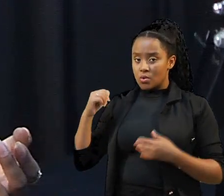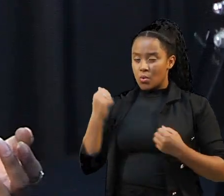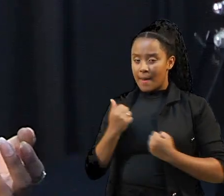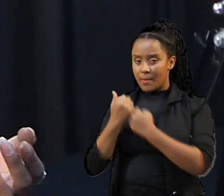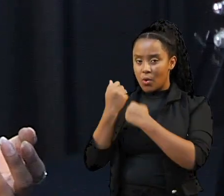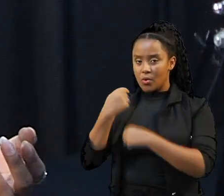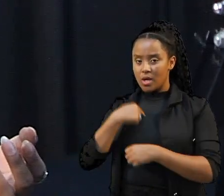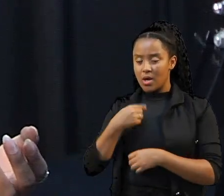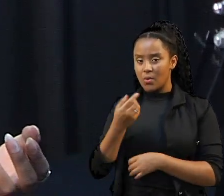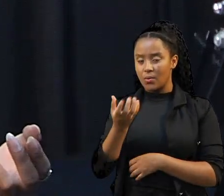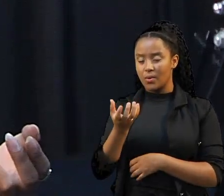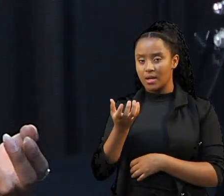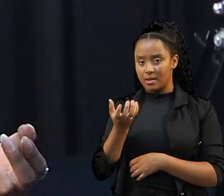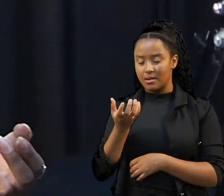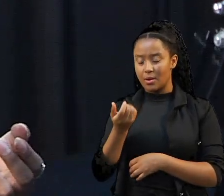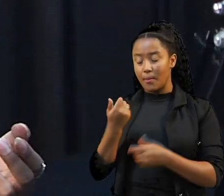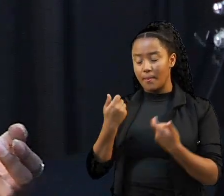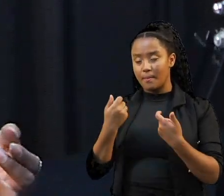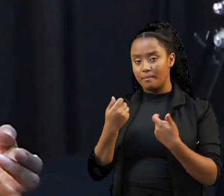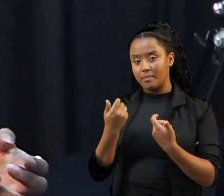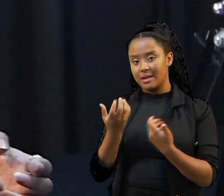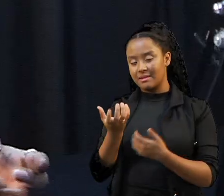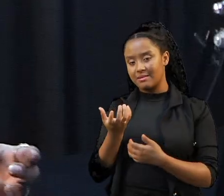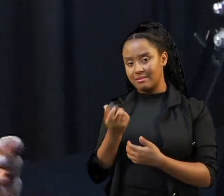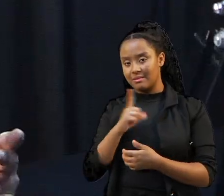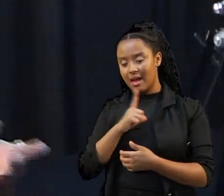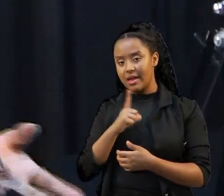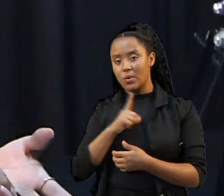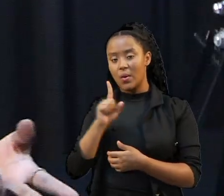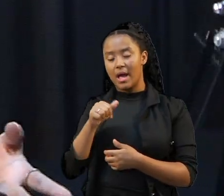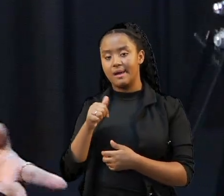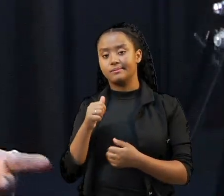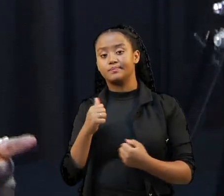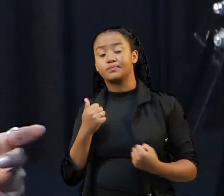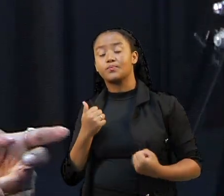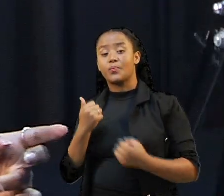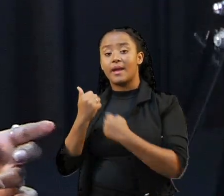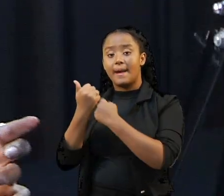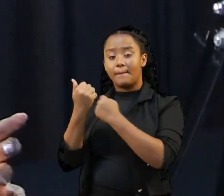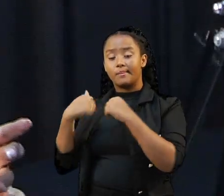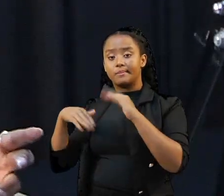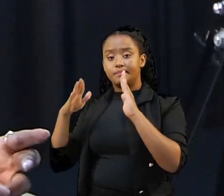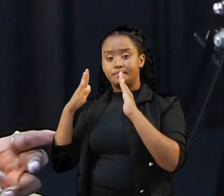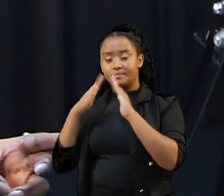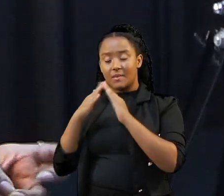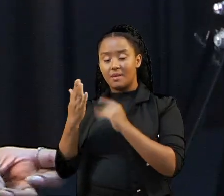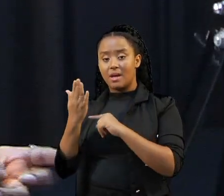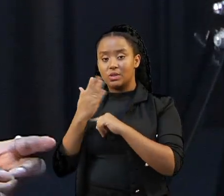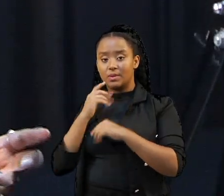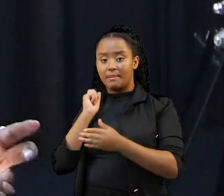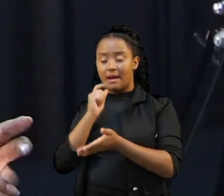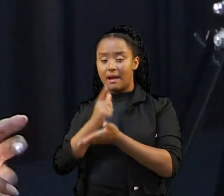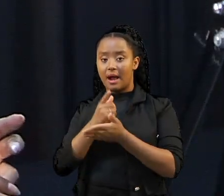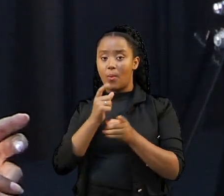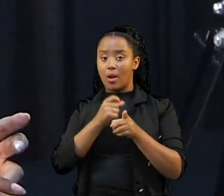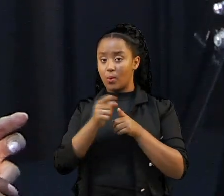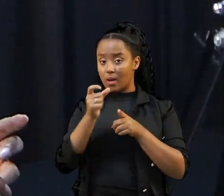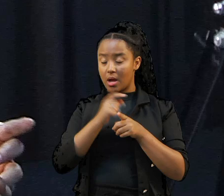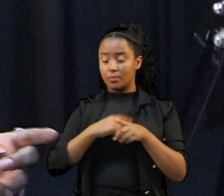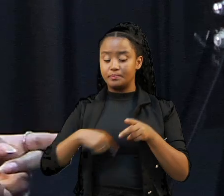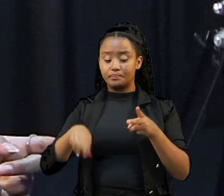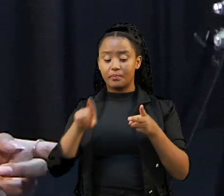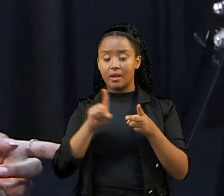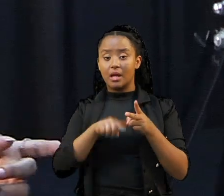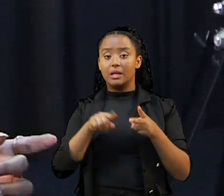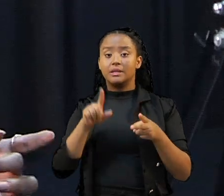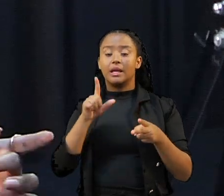de auxílio moradia, que eu recebo, né, para ajudar a pagar o aluguel. Aí eu tenho a bolsa do RU,